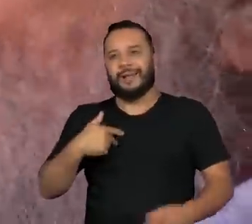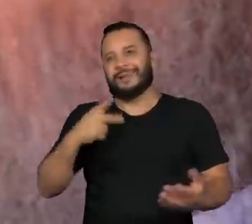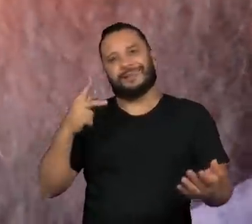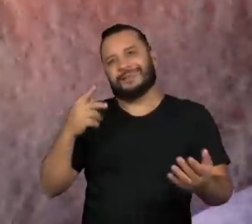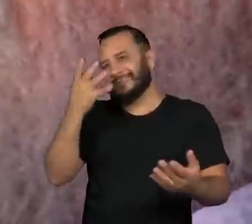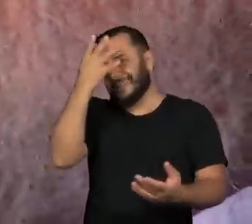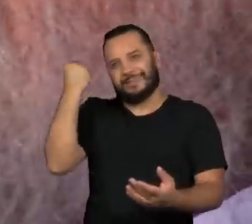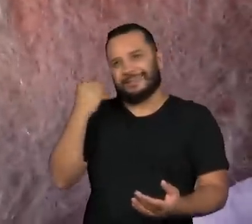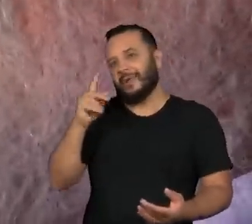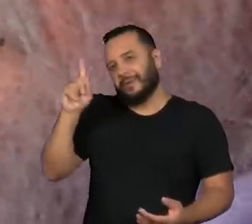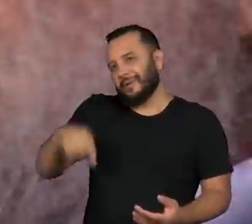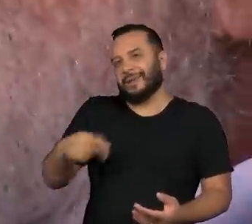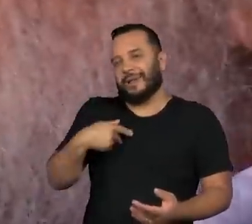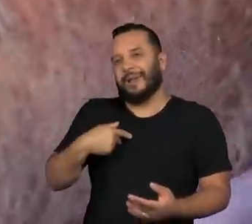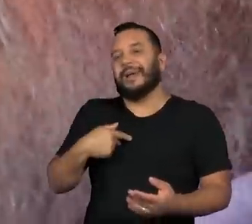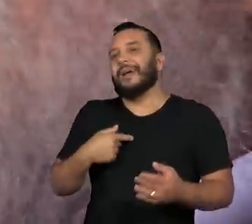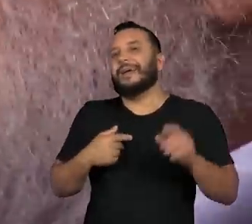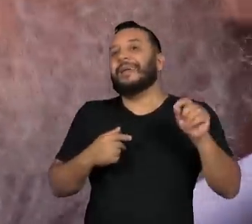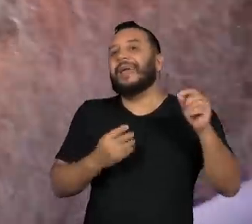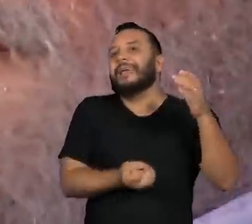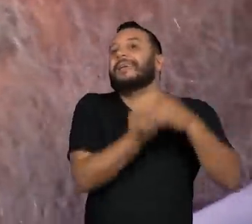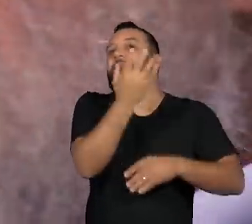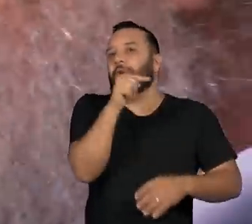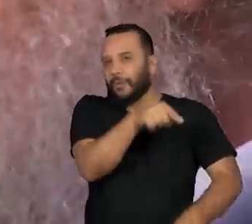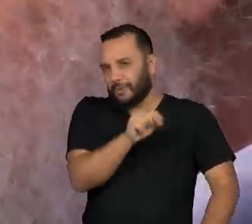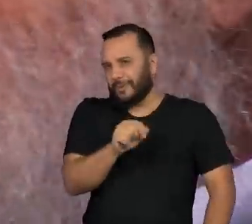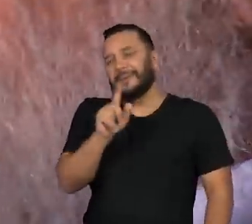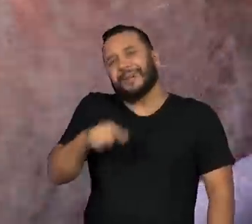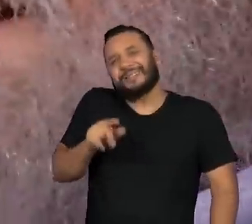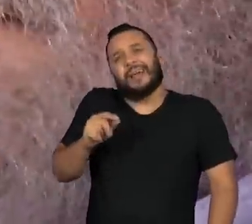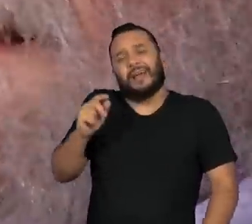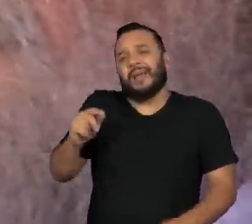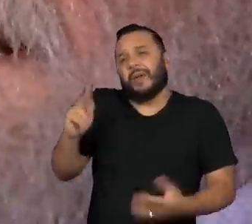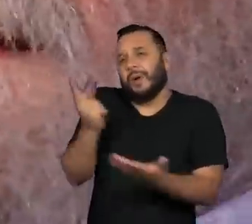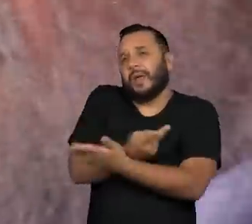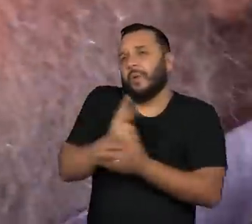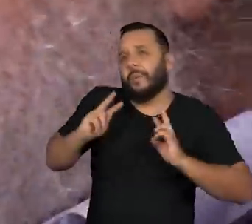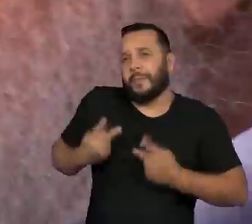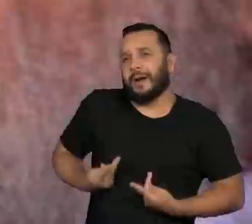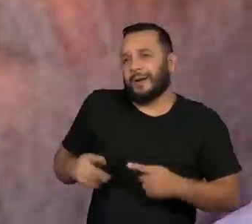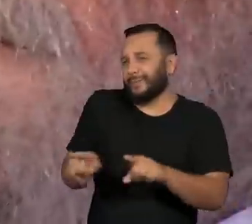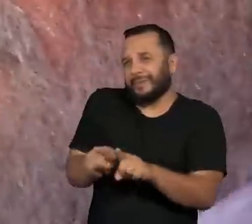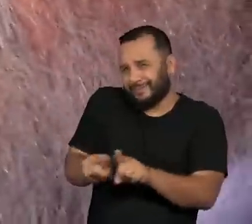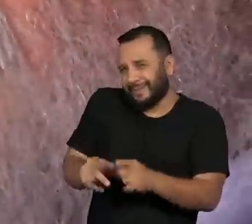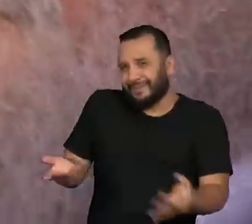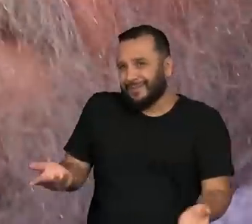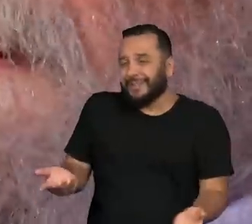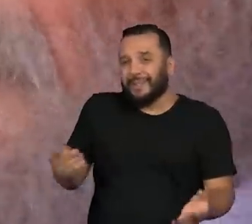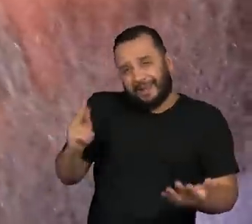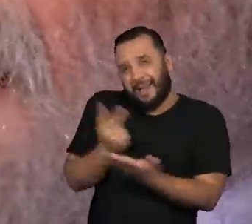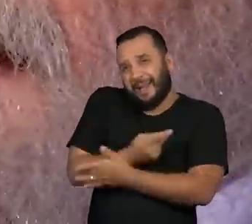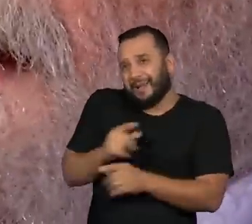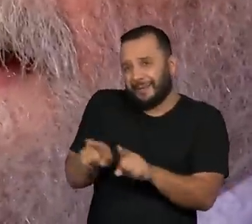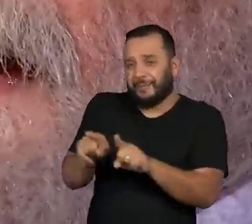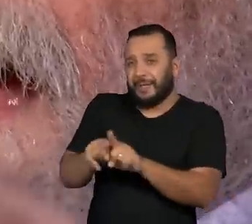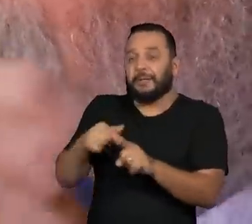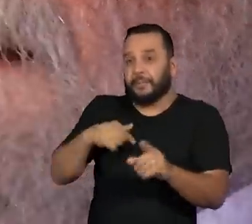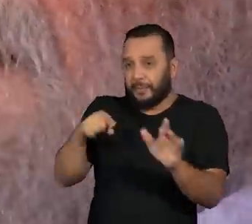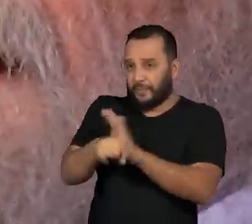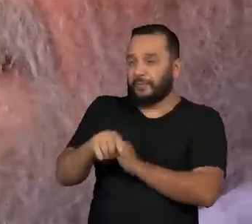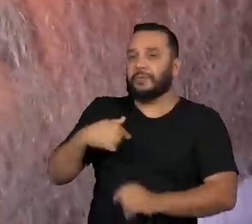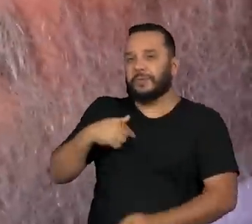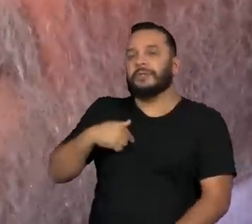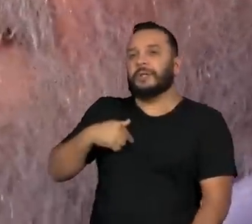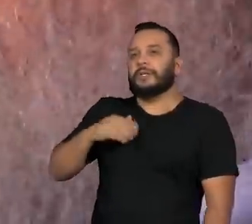erro até digamos humano que você entendeu um teste que eu fiz uns tempos atrás você tá por aí também que é o seguinte ele faz a seguinte pergunta para o chat GPT a